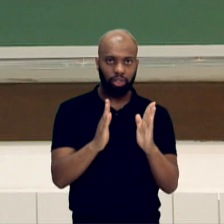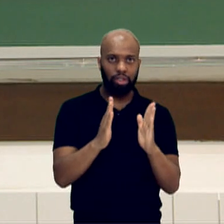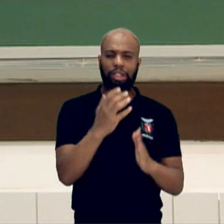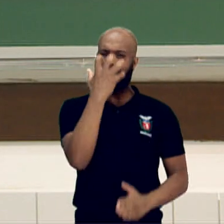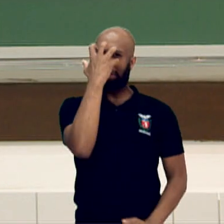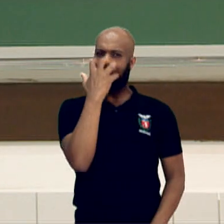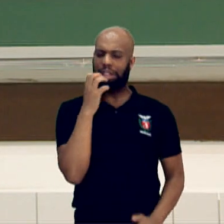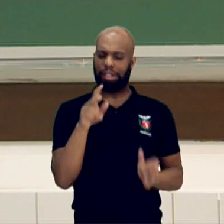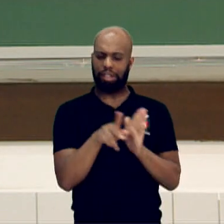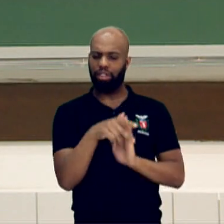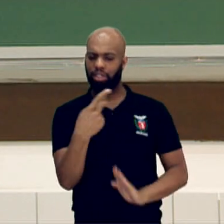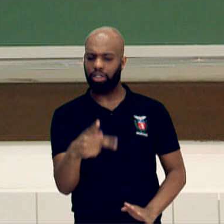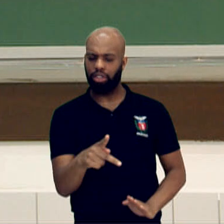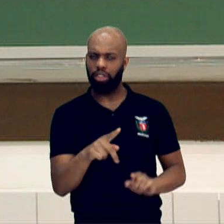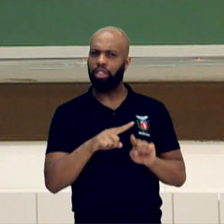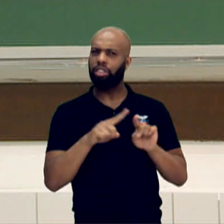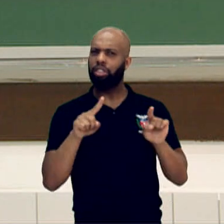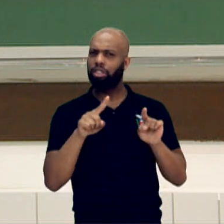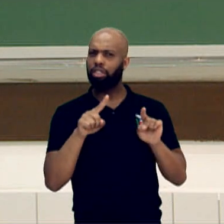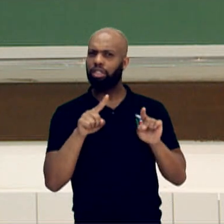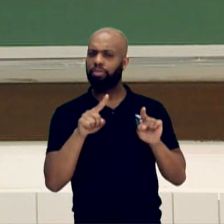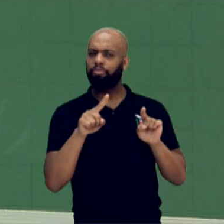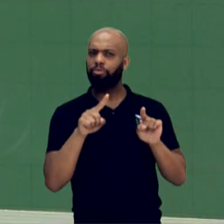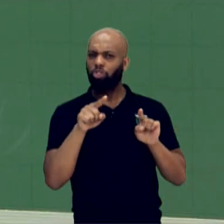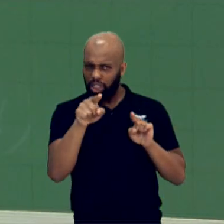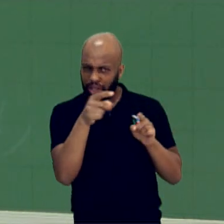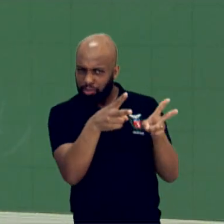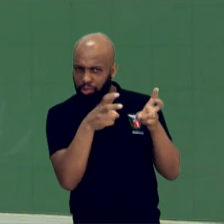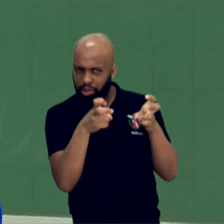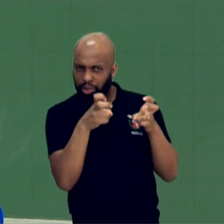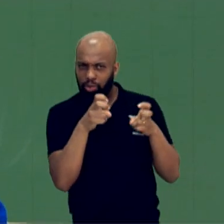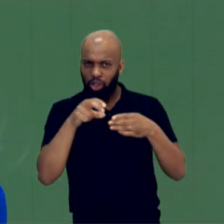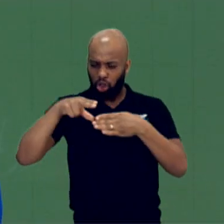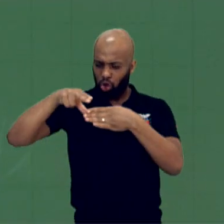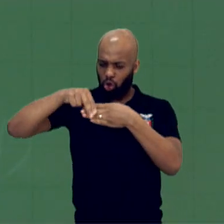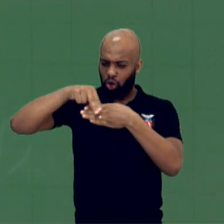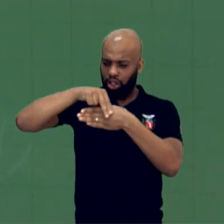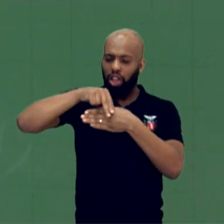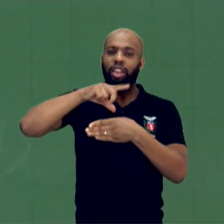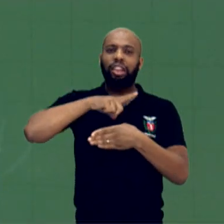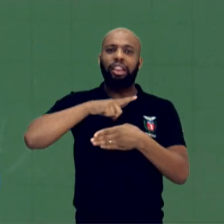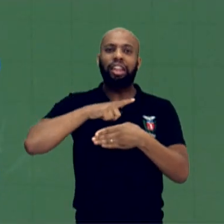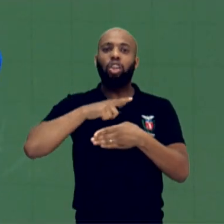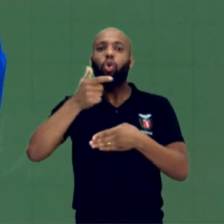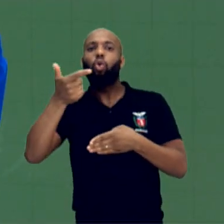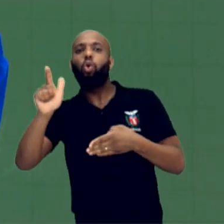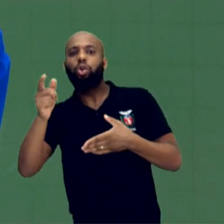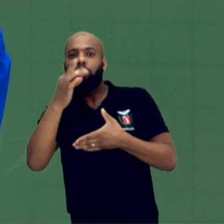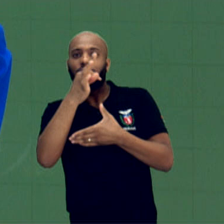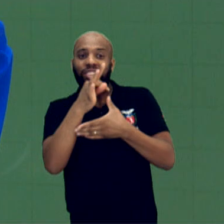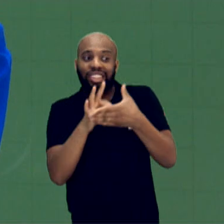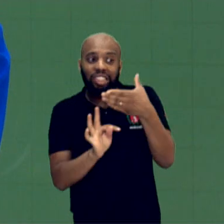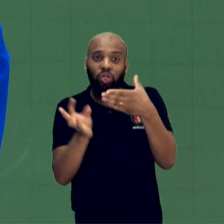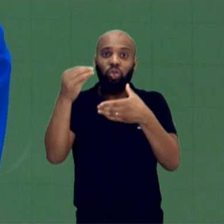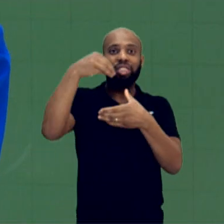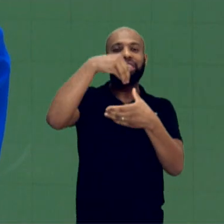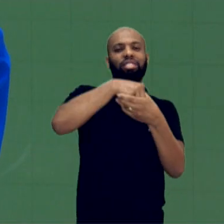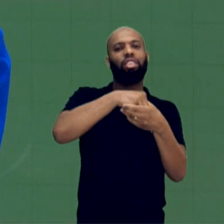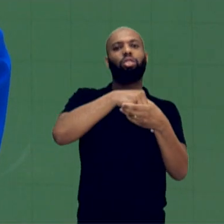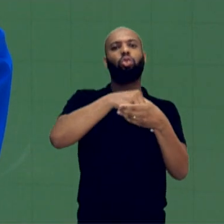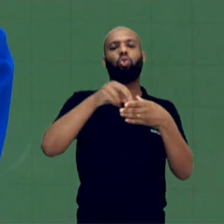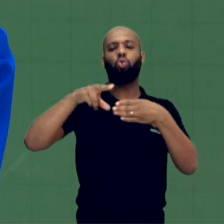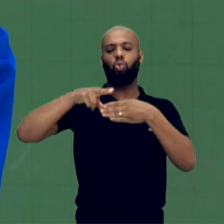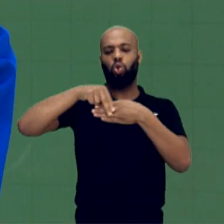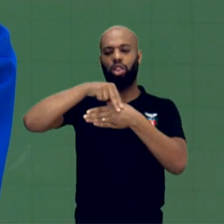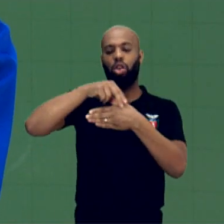Eu não sei se vocês perceberam, mas esse cordel, ele tem um outro texto dentro desse cordel. Eu vou explicar para